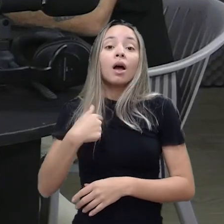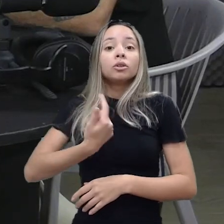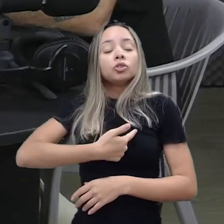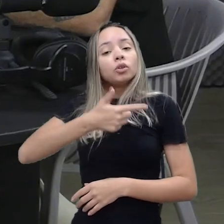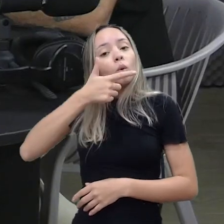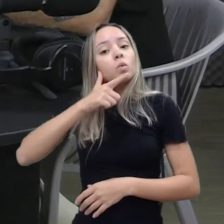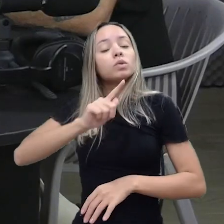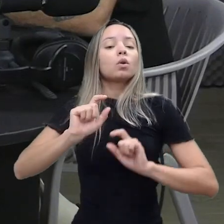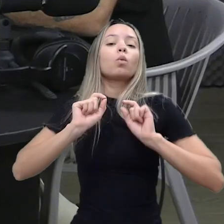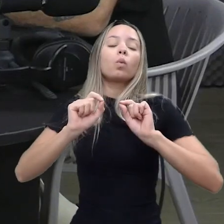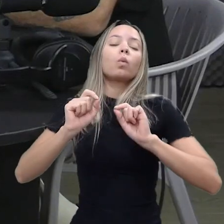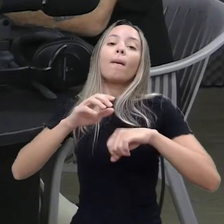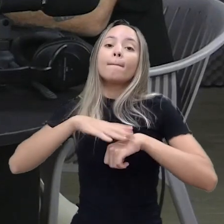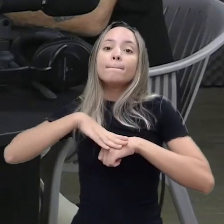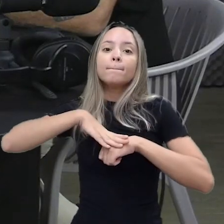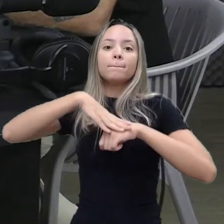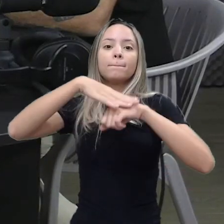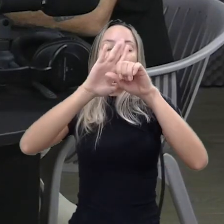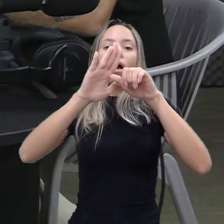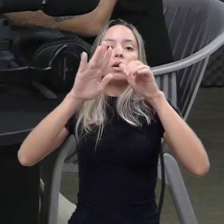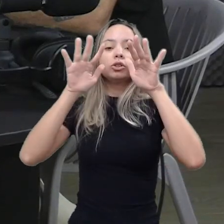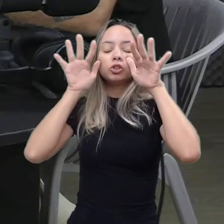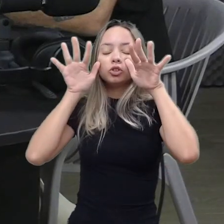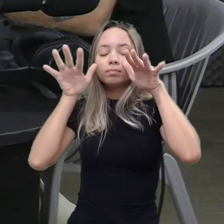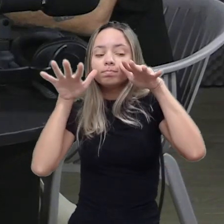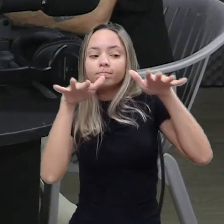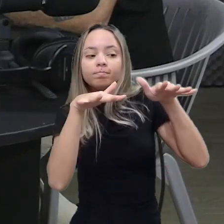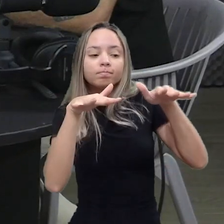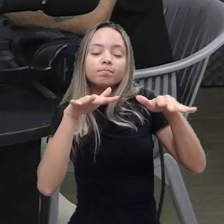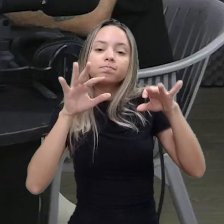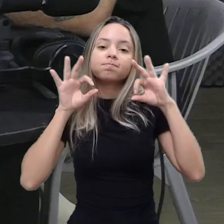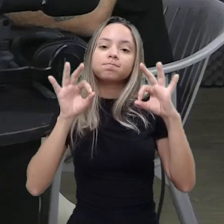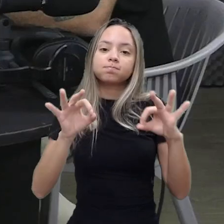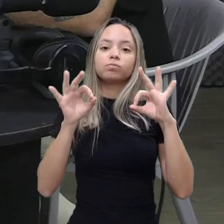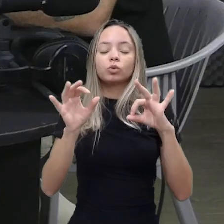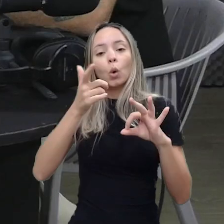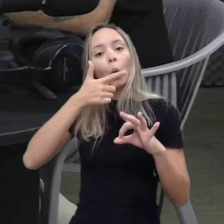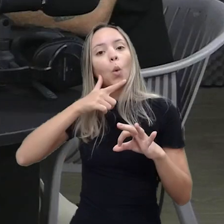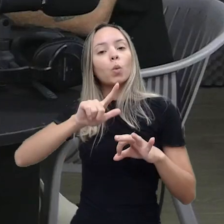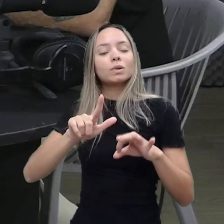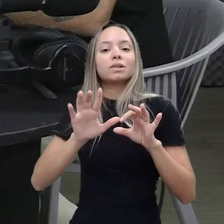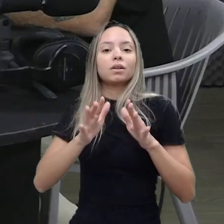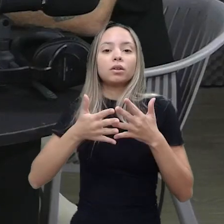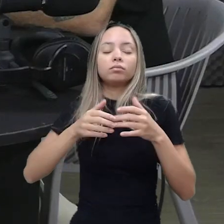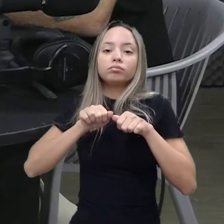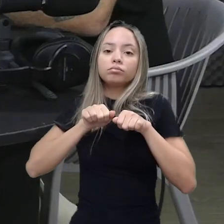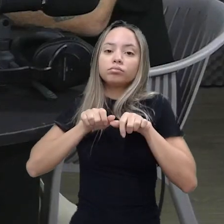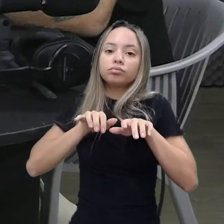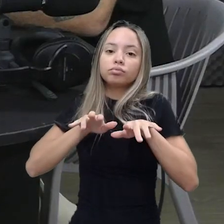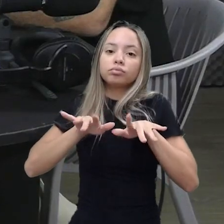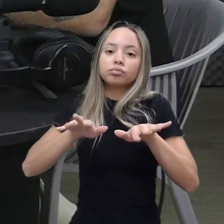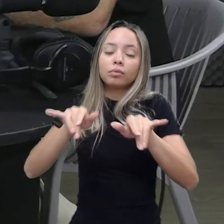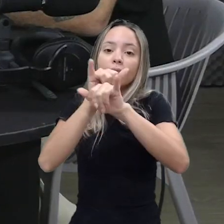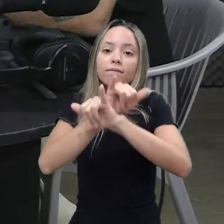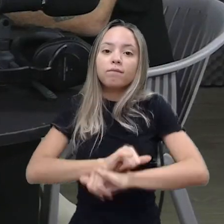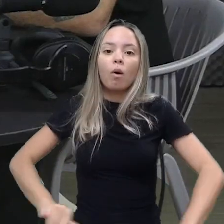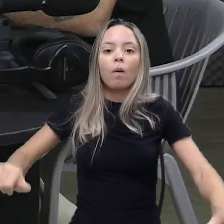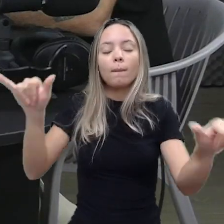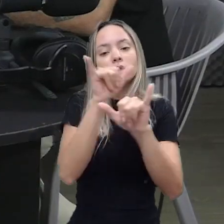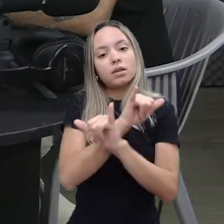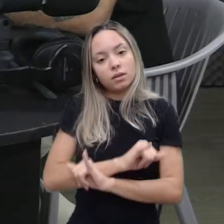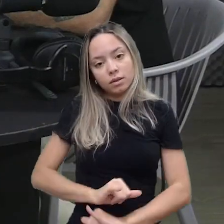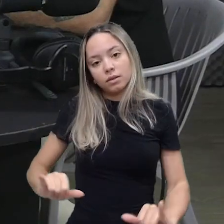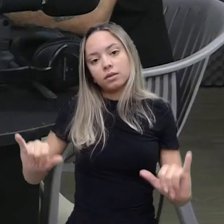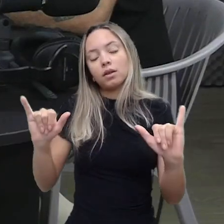mais visibilidade, ampliar mais essa discussão, fazer chegar em mais espaços e fazer chegar a mais